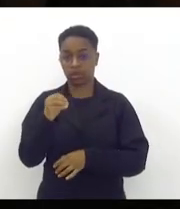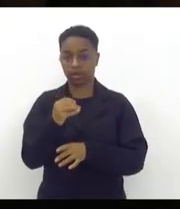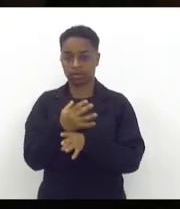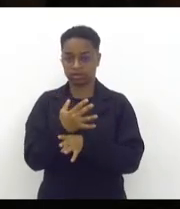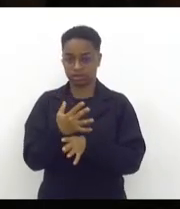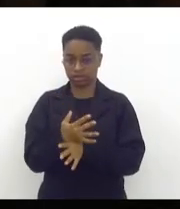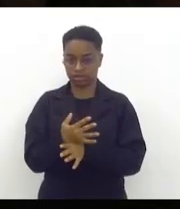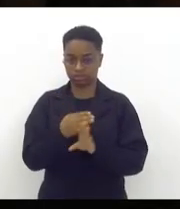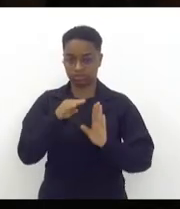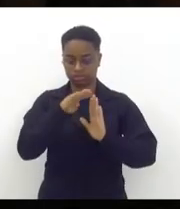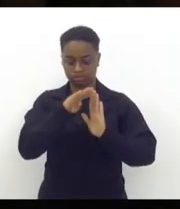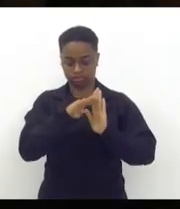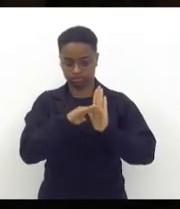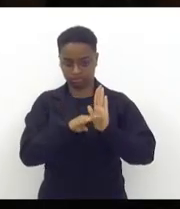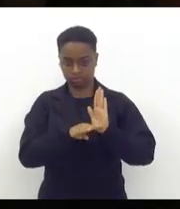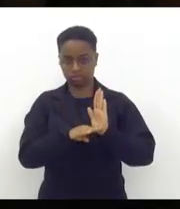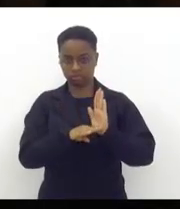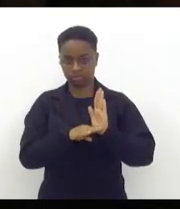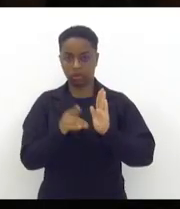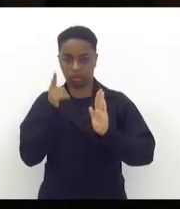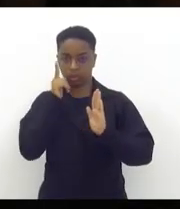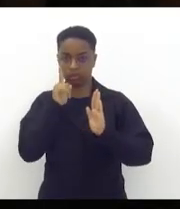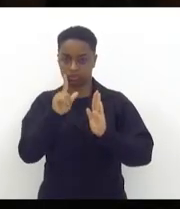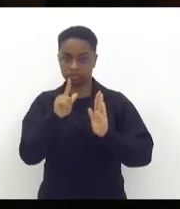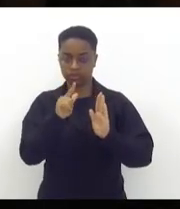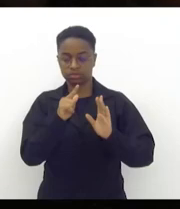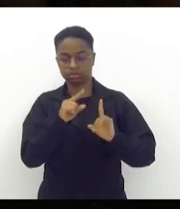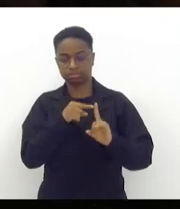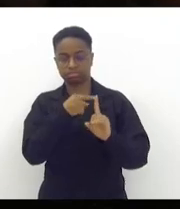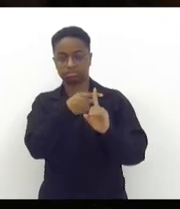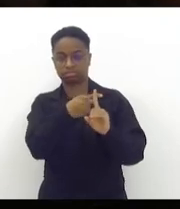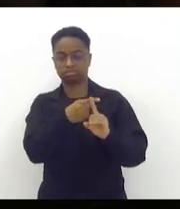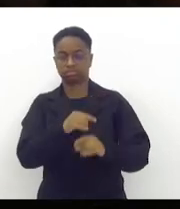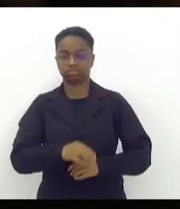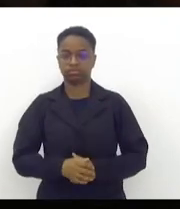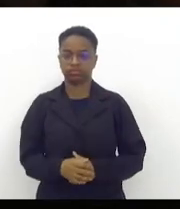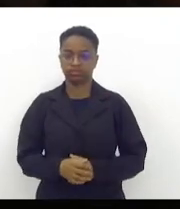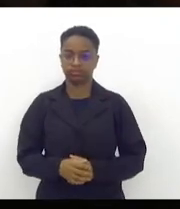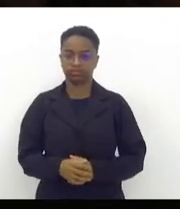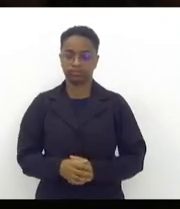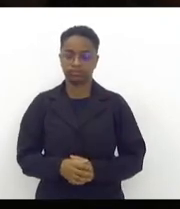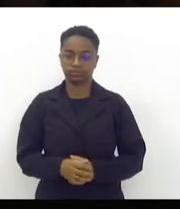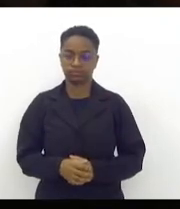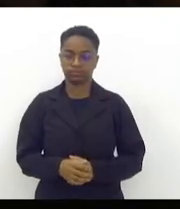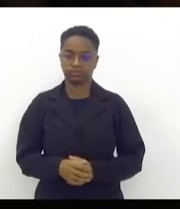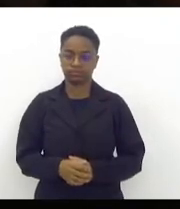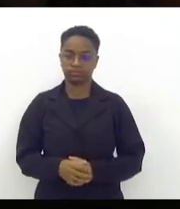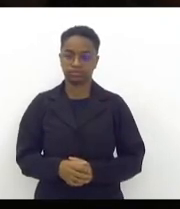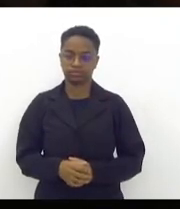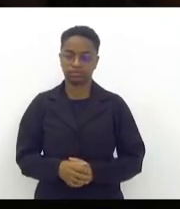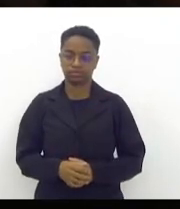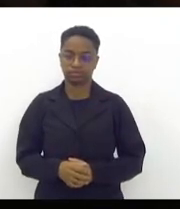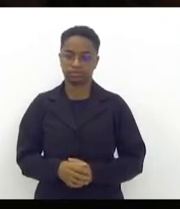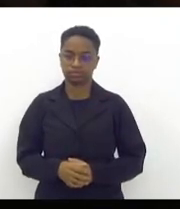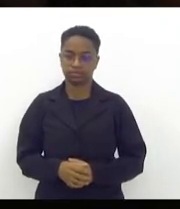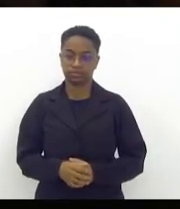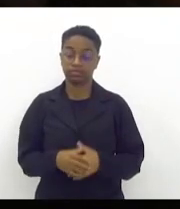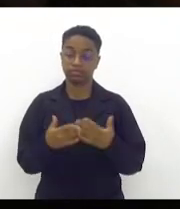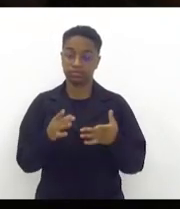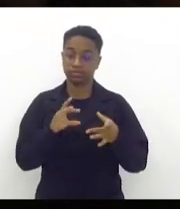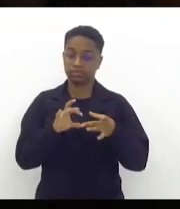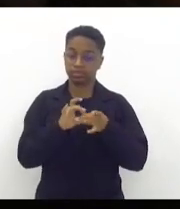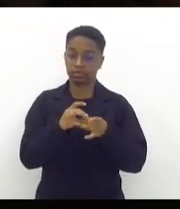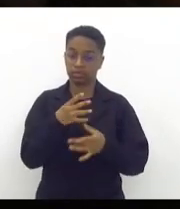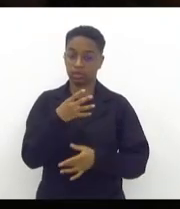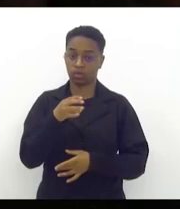municípios que serão mais beneficiados. E entre esses 40, estão